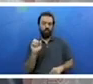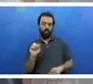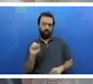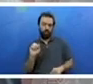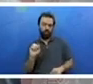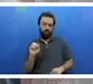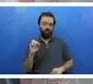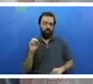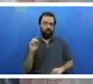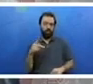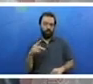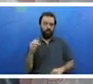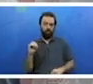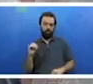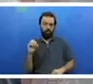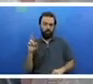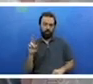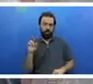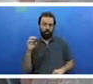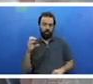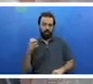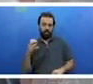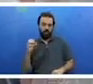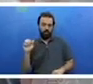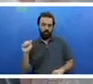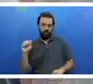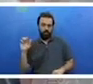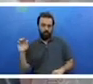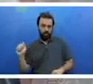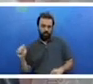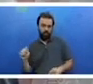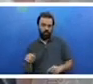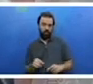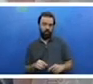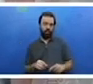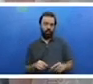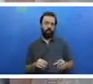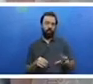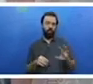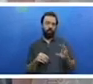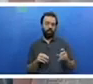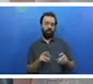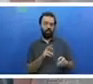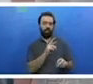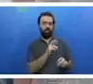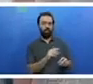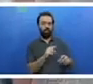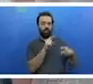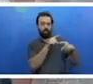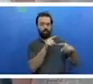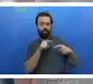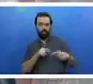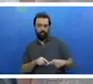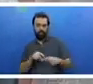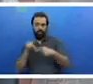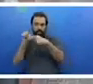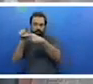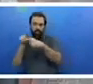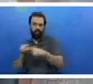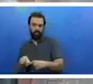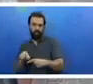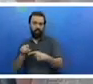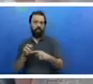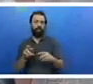razões elas vão acabar tendo o mesmo valor. É a mesma coisa de frações